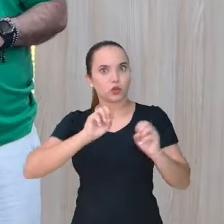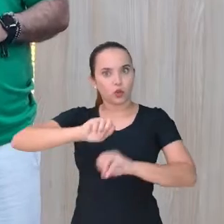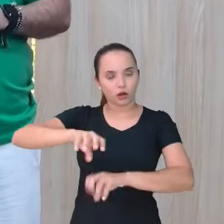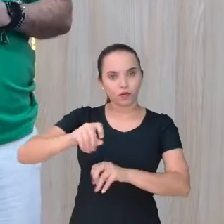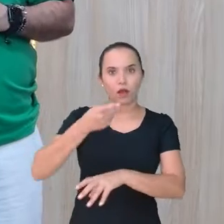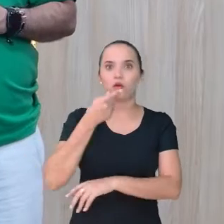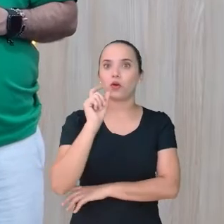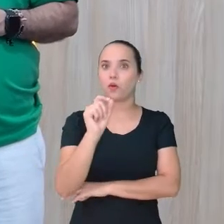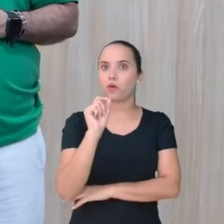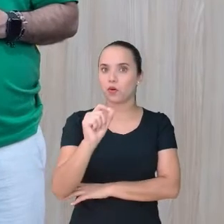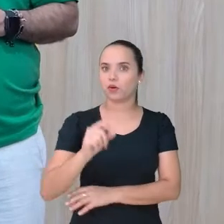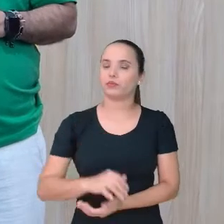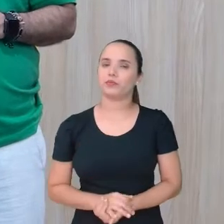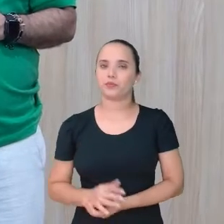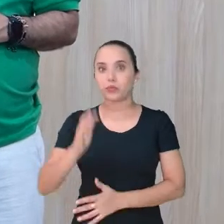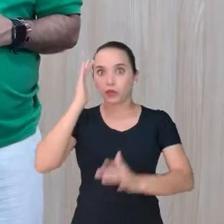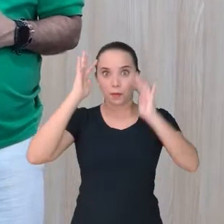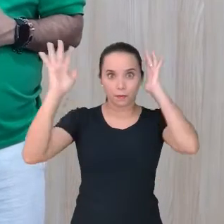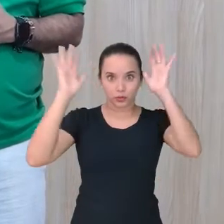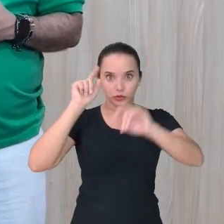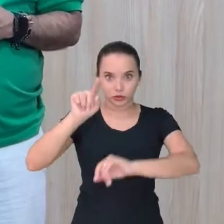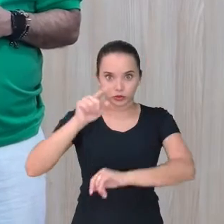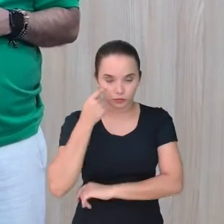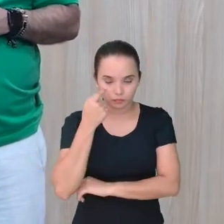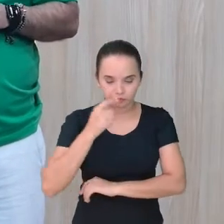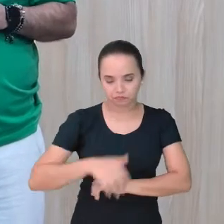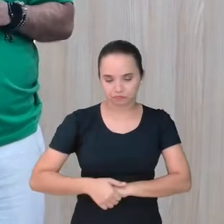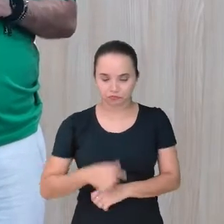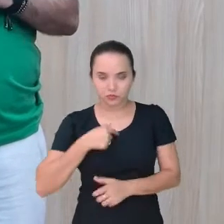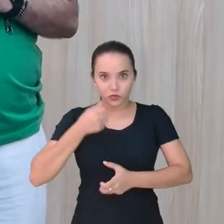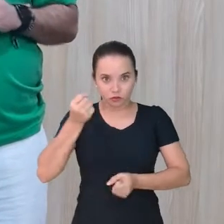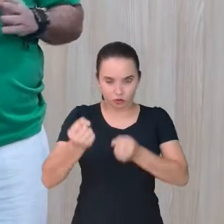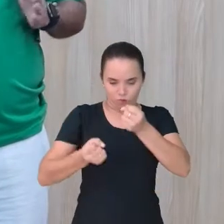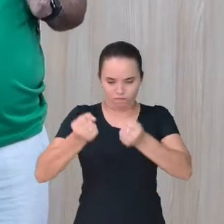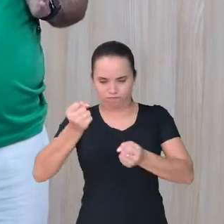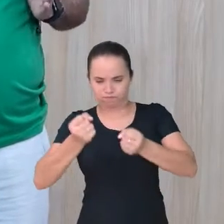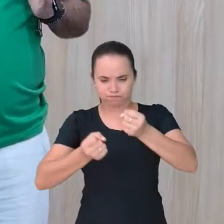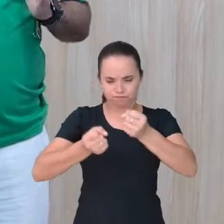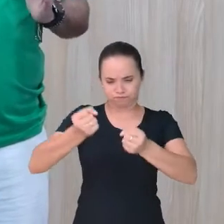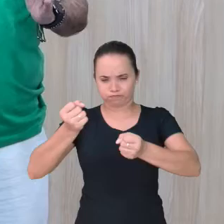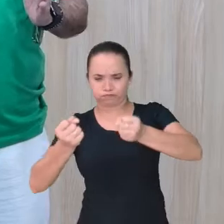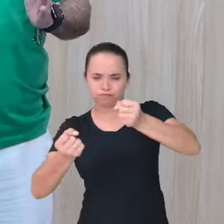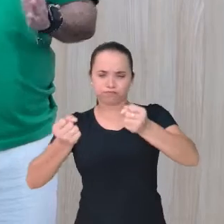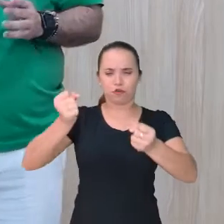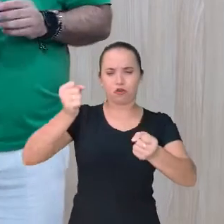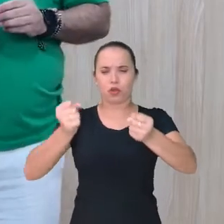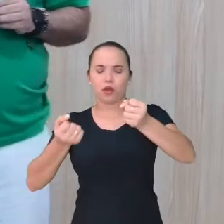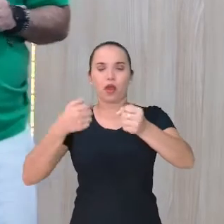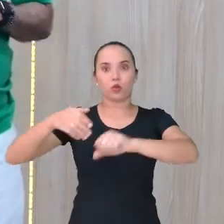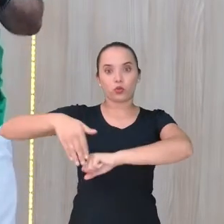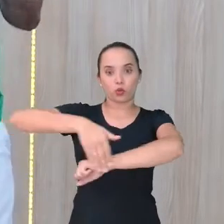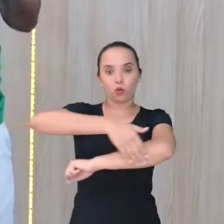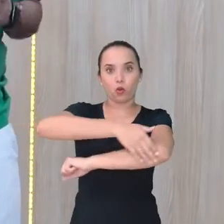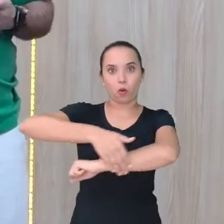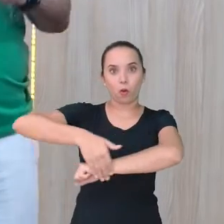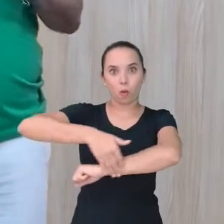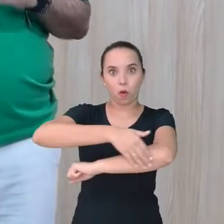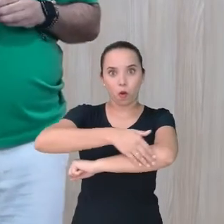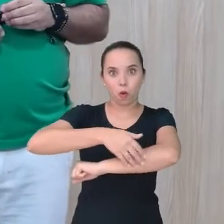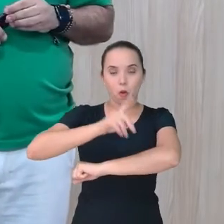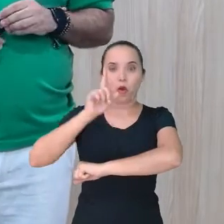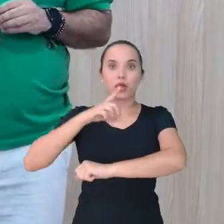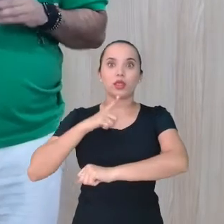imaginar que eu estou dirigindo meu veículo. Eu estou em uma via pública cujo limite